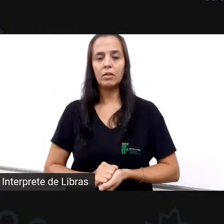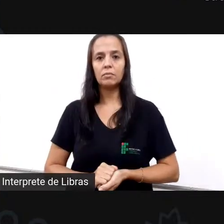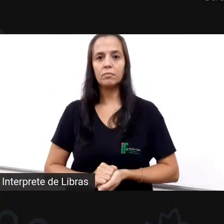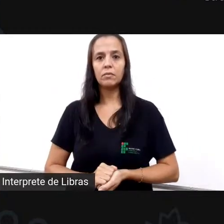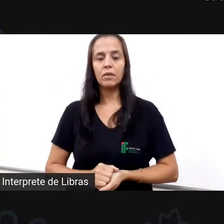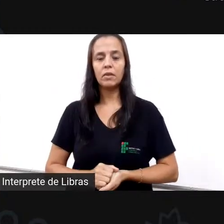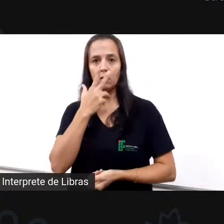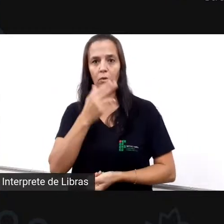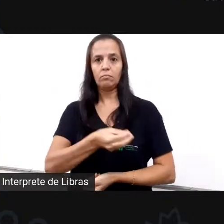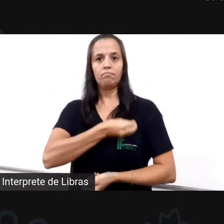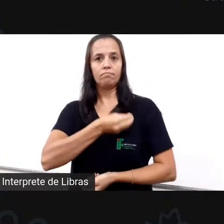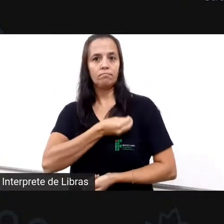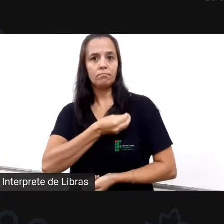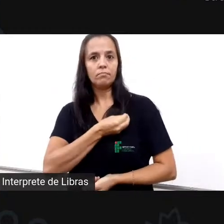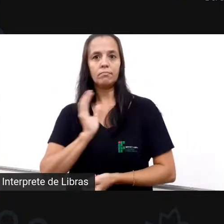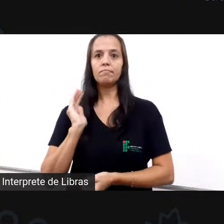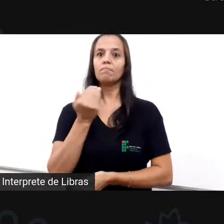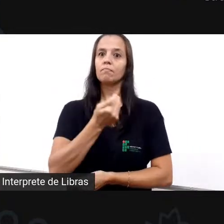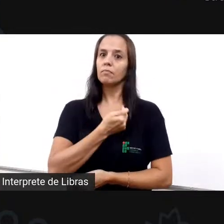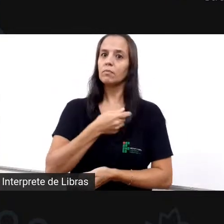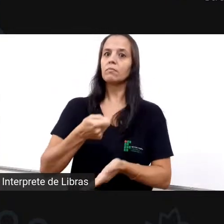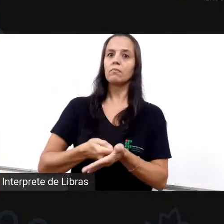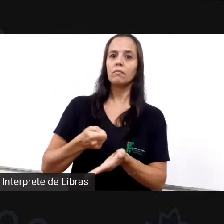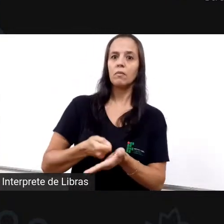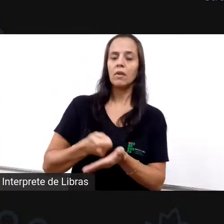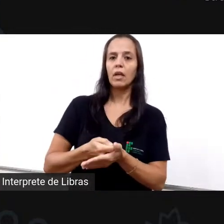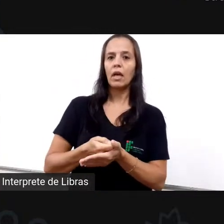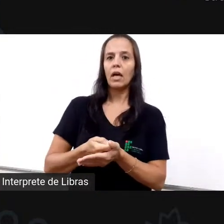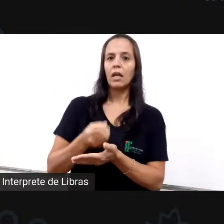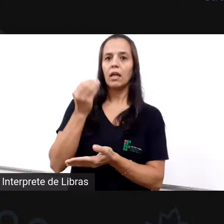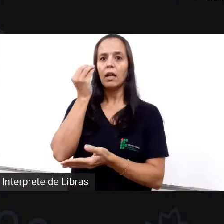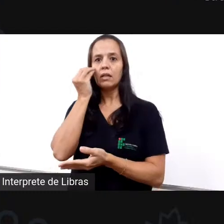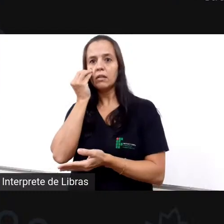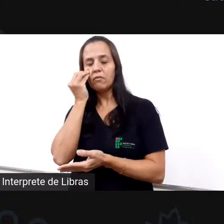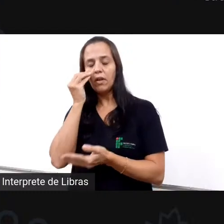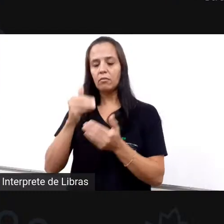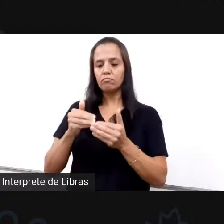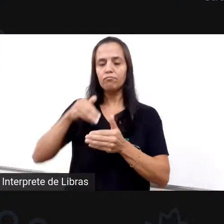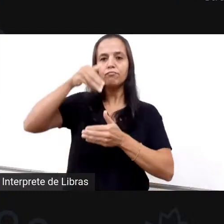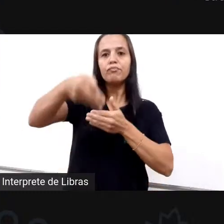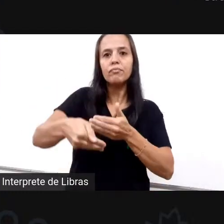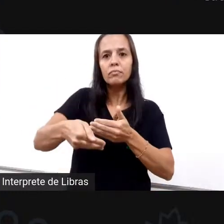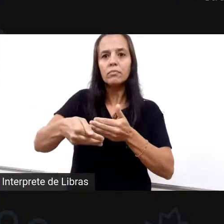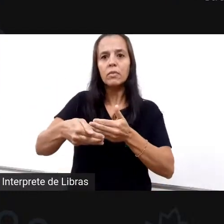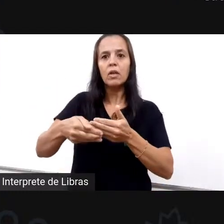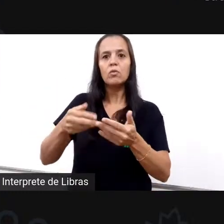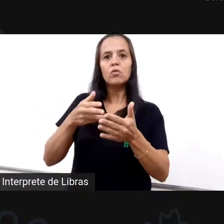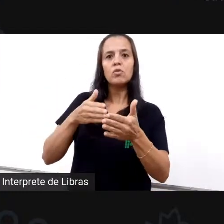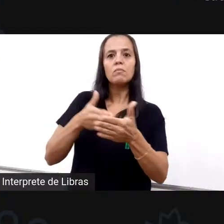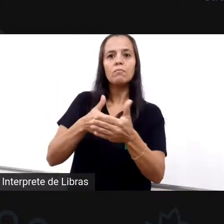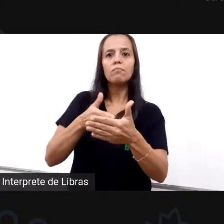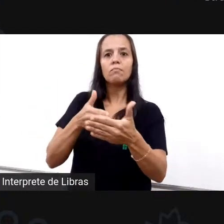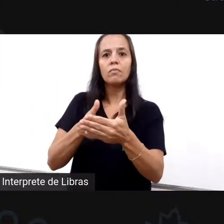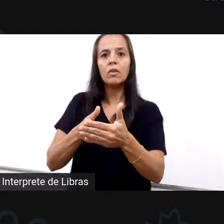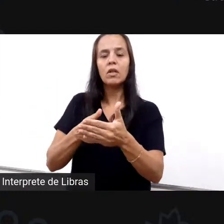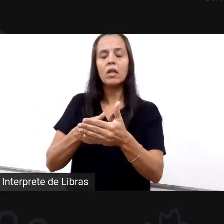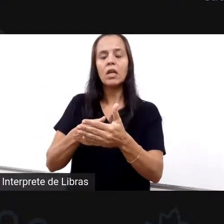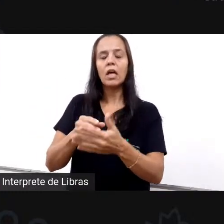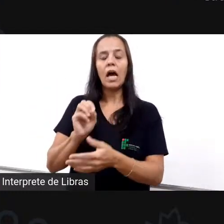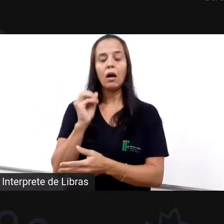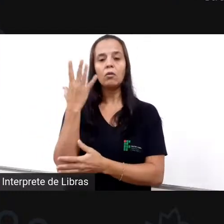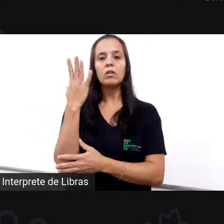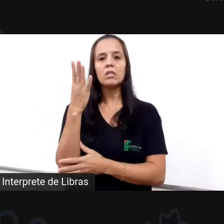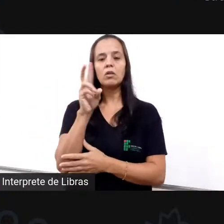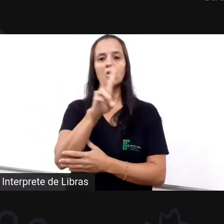vida, nós somos obrigados a contornar os obstáculos do caminho. Tão real essa frase em 2020, mas